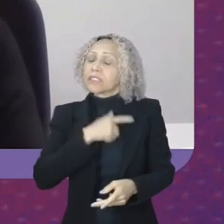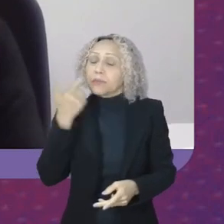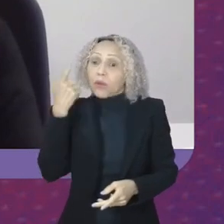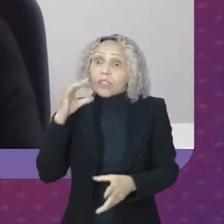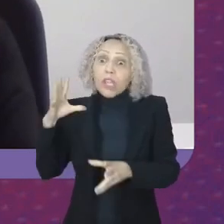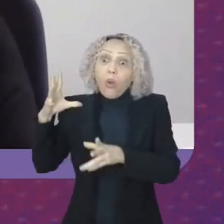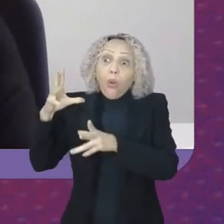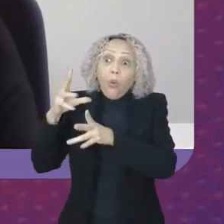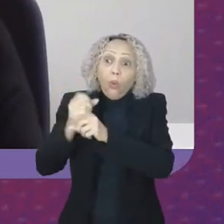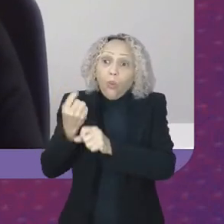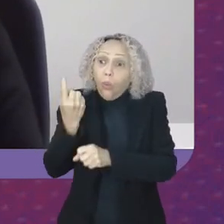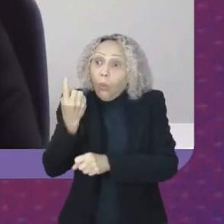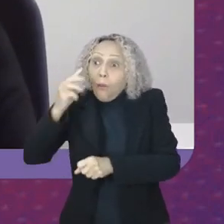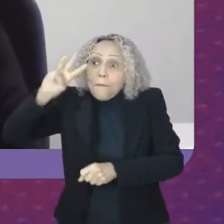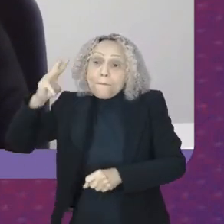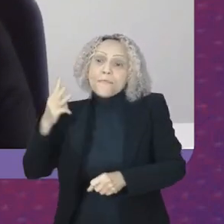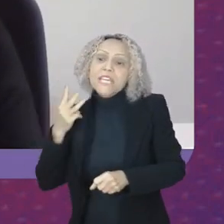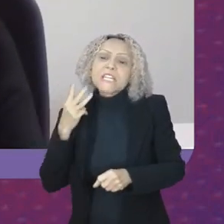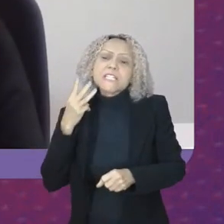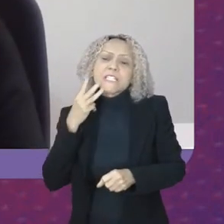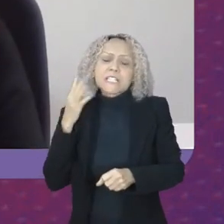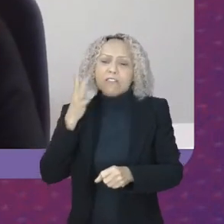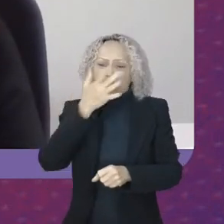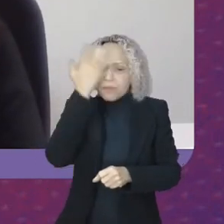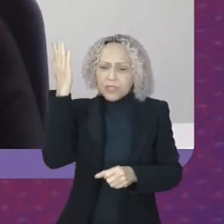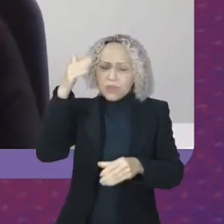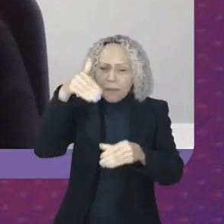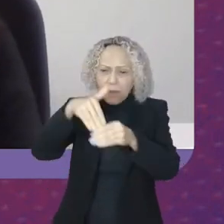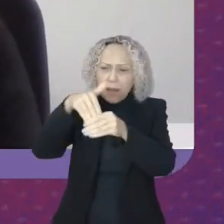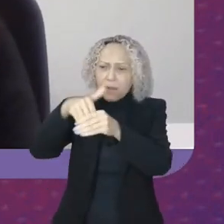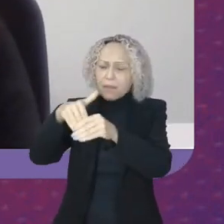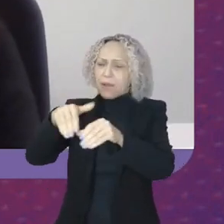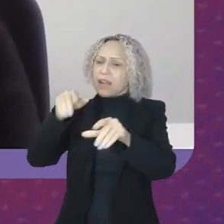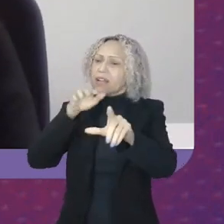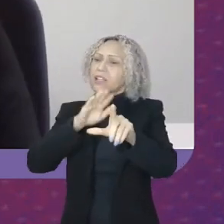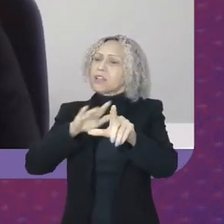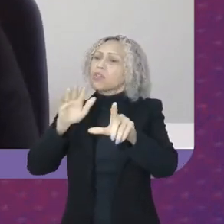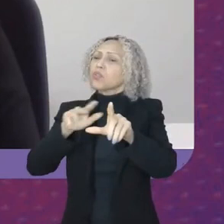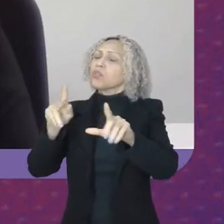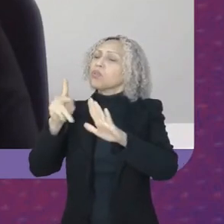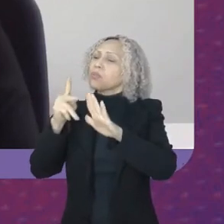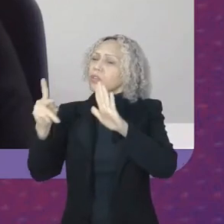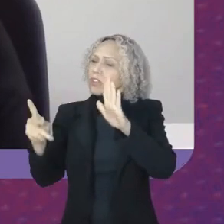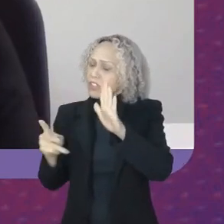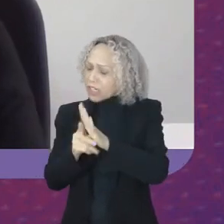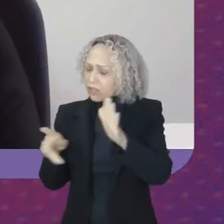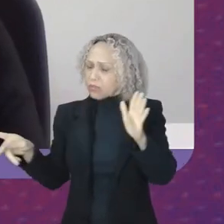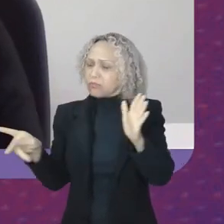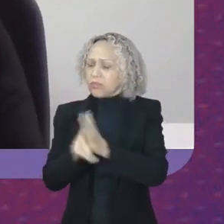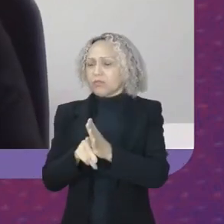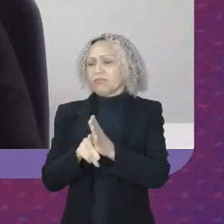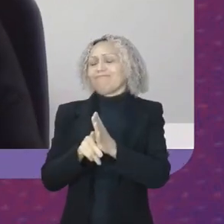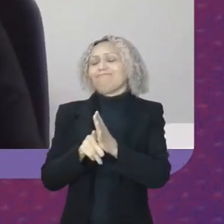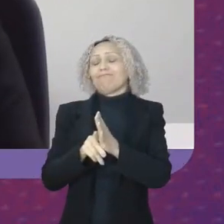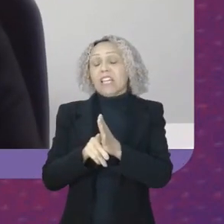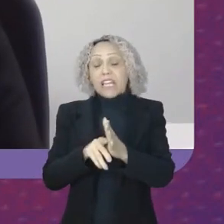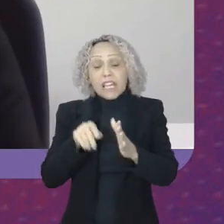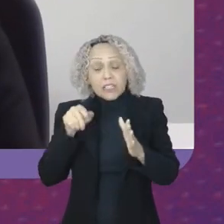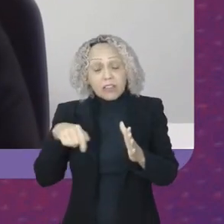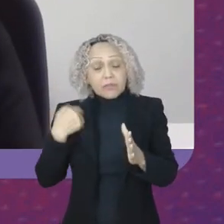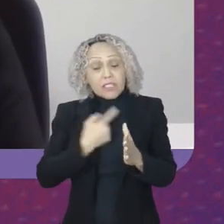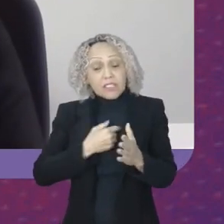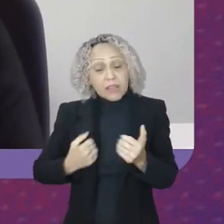que, de fato, nós possamos dizer que este governo tem apoio do povo, que o povo está com